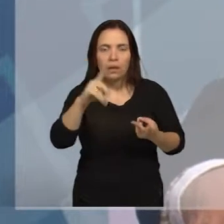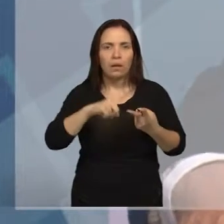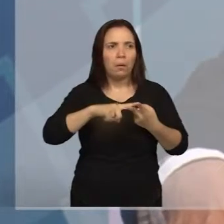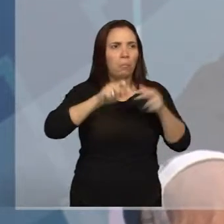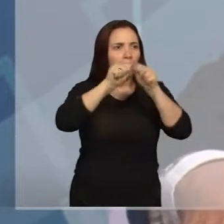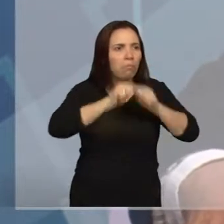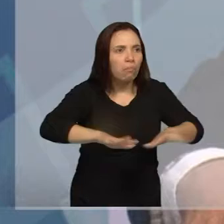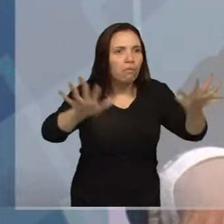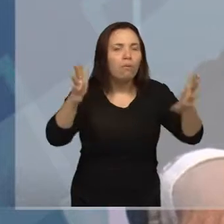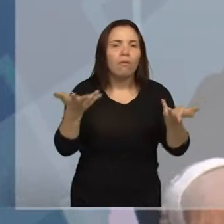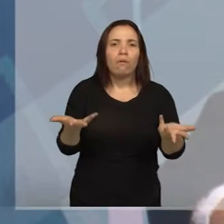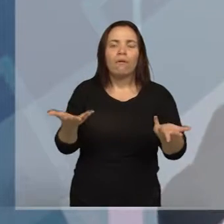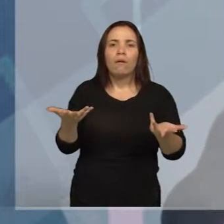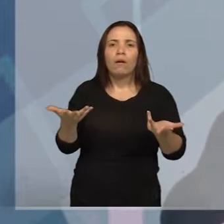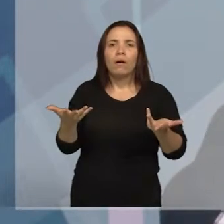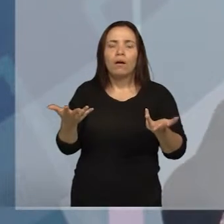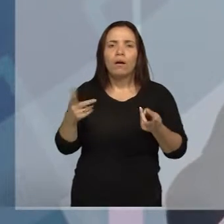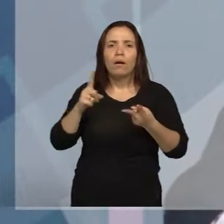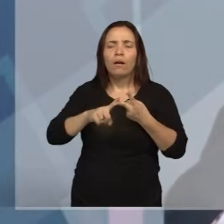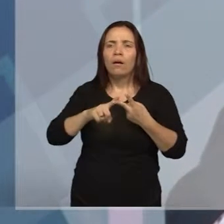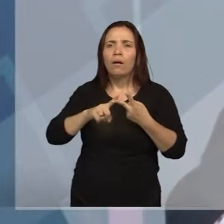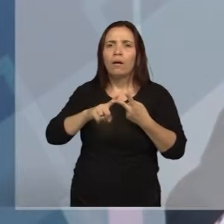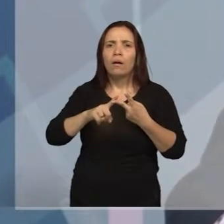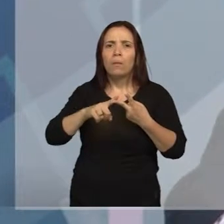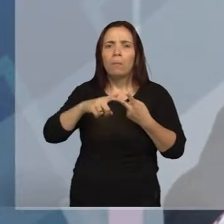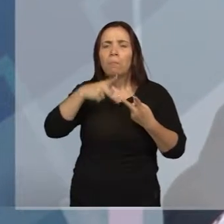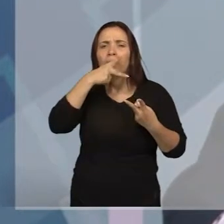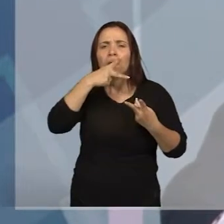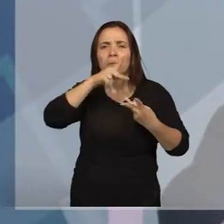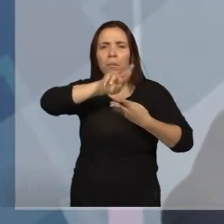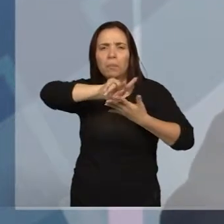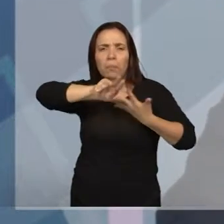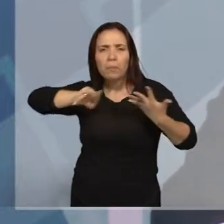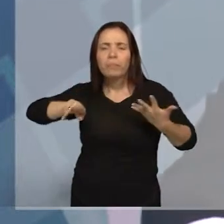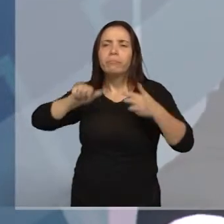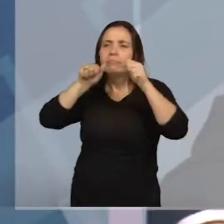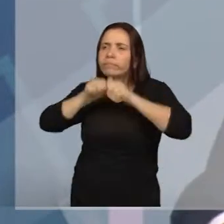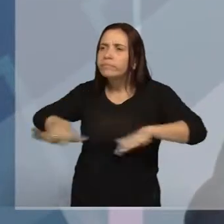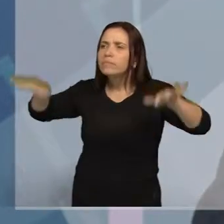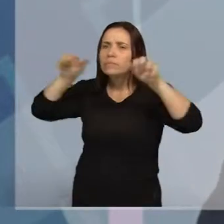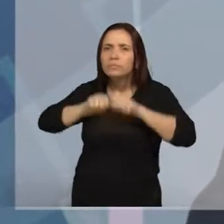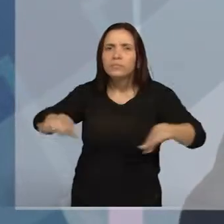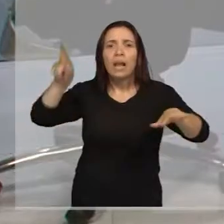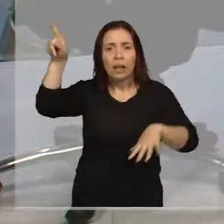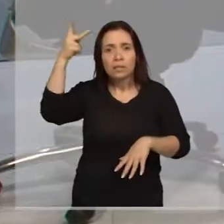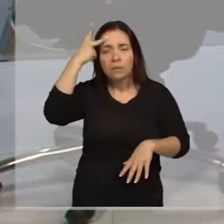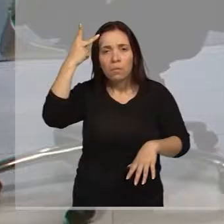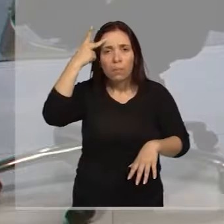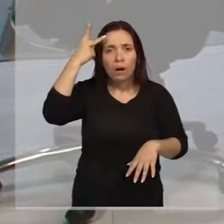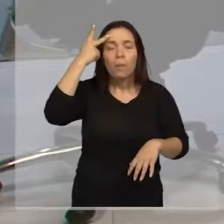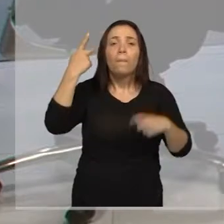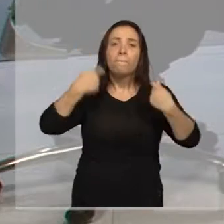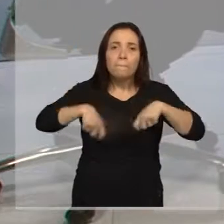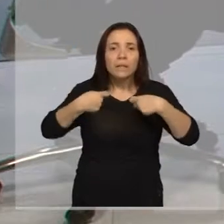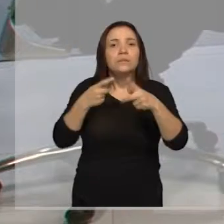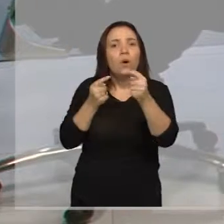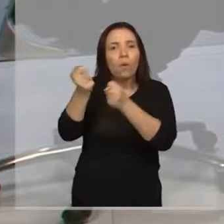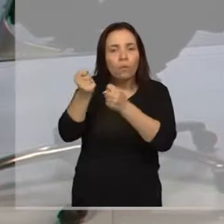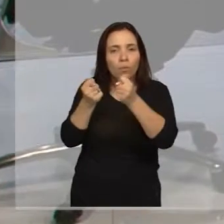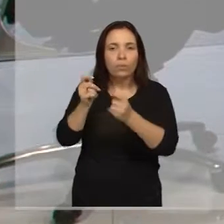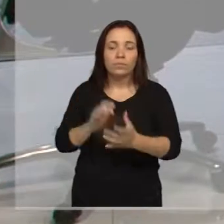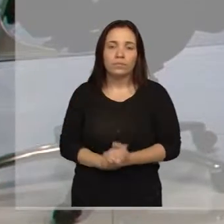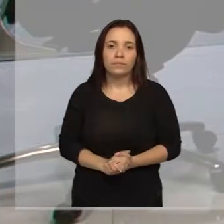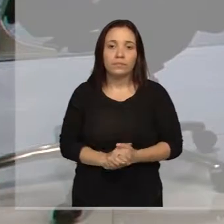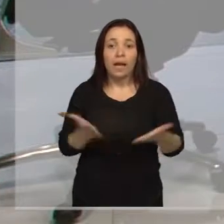Logo assim, fez isso muito bem em São Paulo. Certo? Sempre teve um controle muito grande sobre tudo que fazia. A